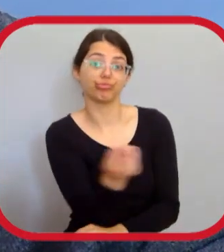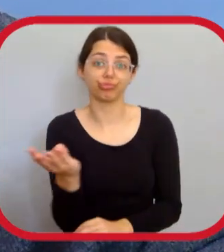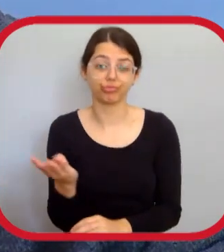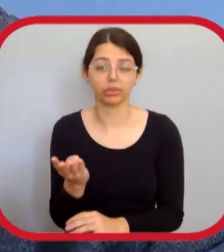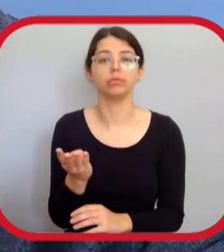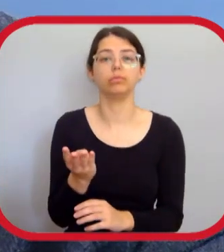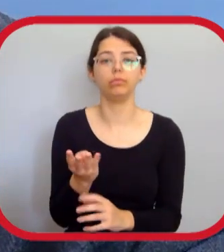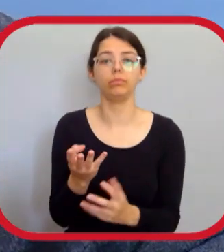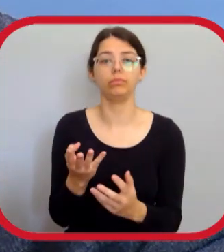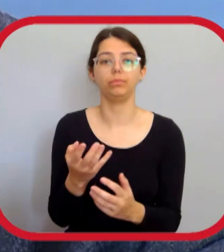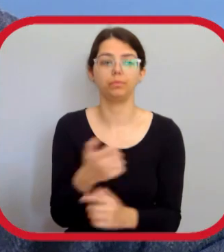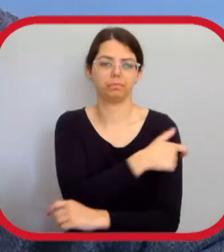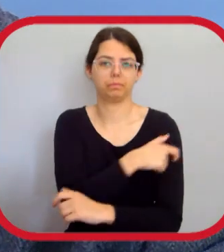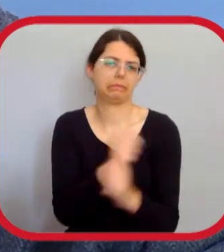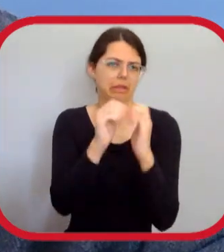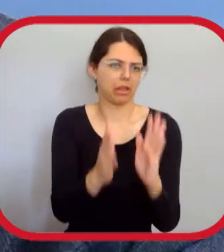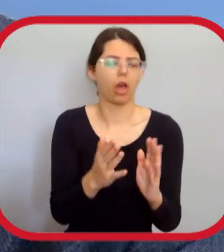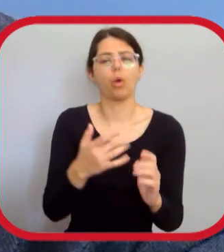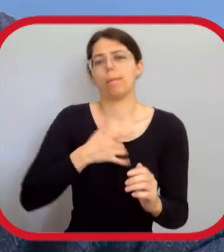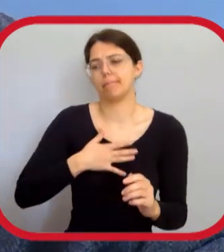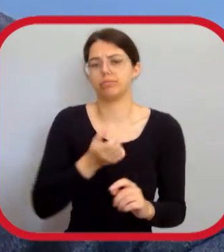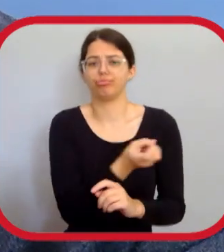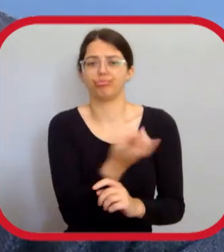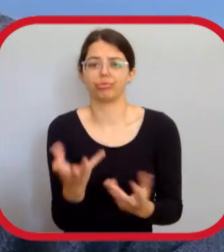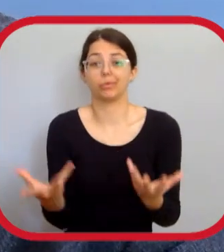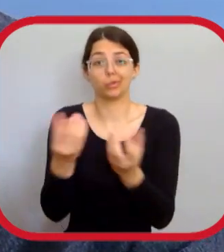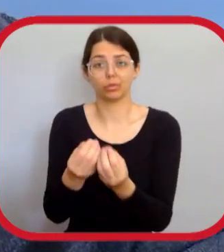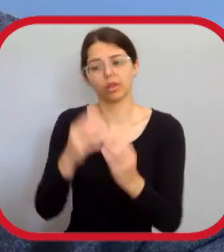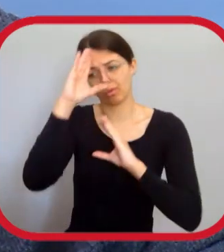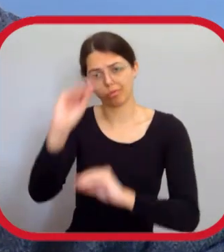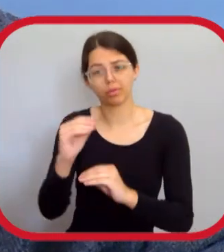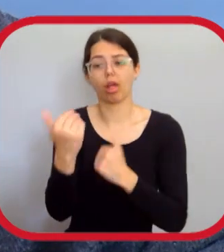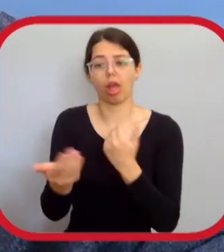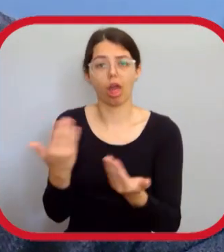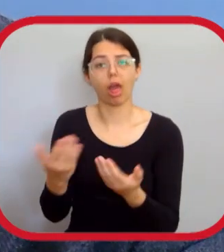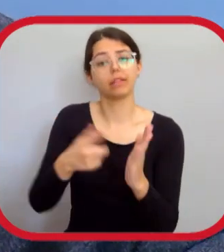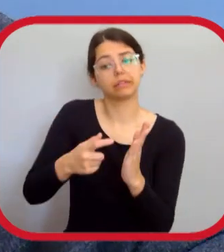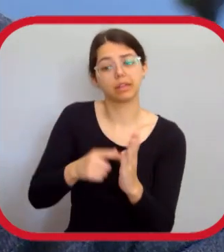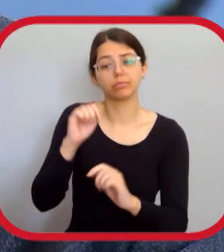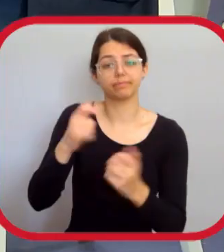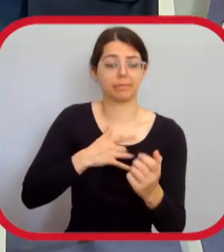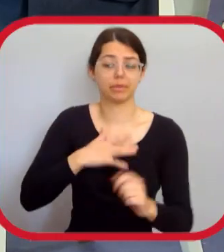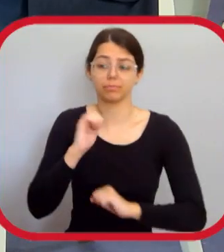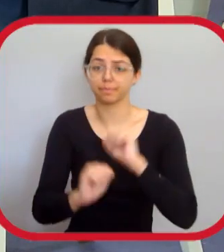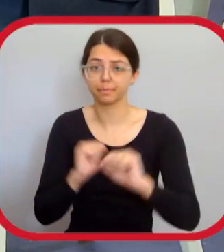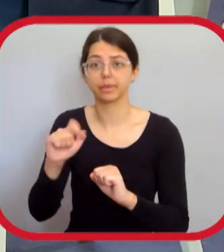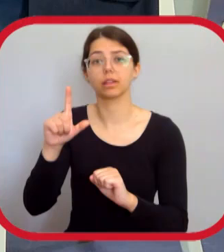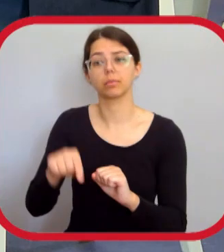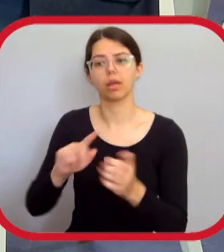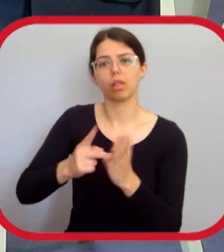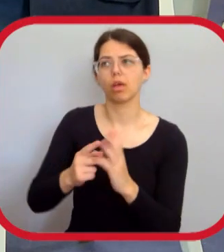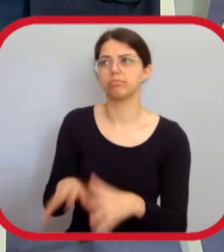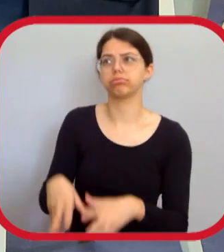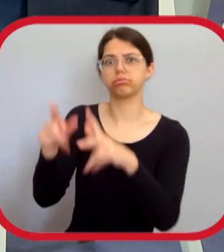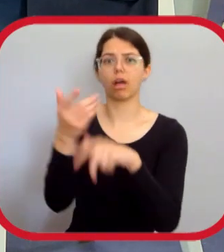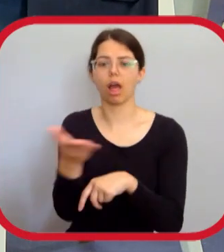instituições podem, em conjunto com as entidades, com as empresas, oferecer formações adequadas às necessidades das próprias empresas e